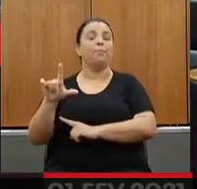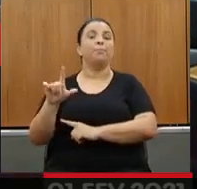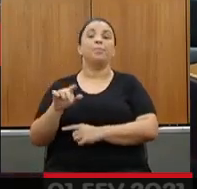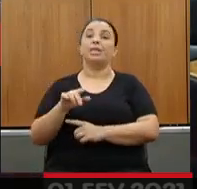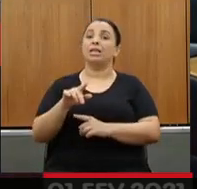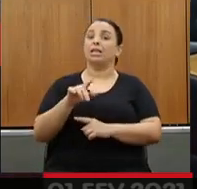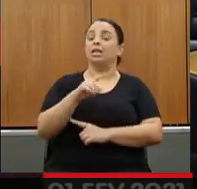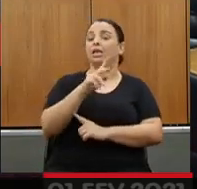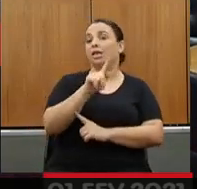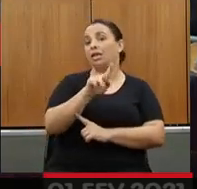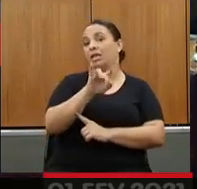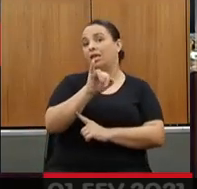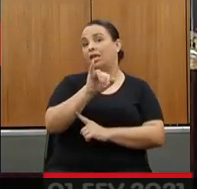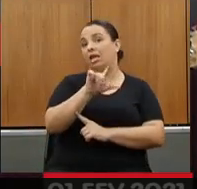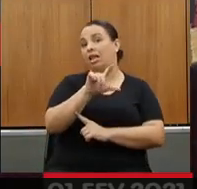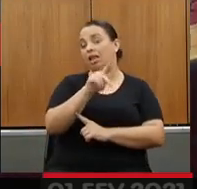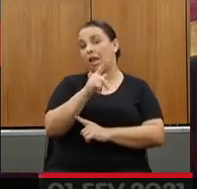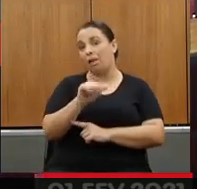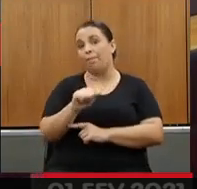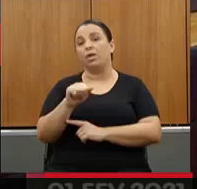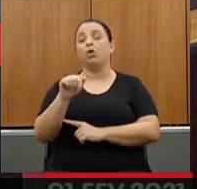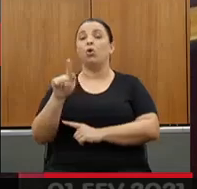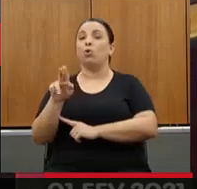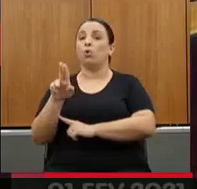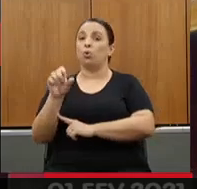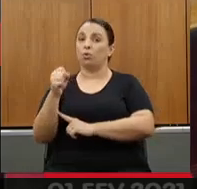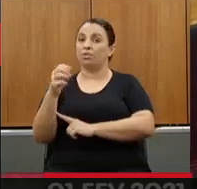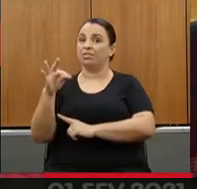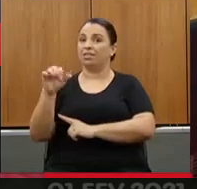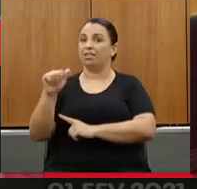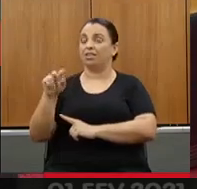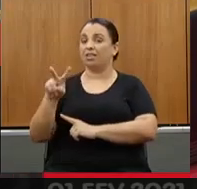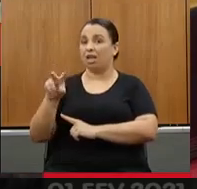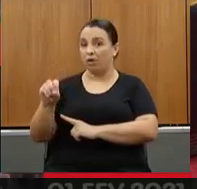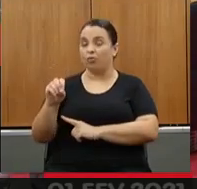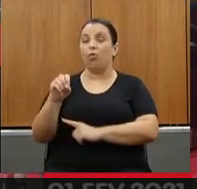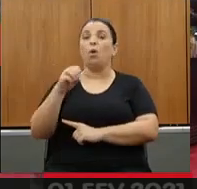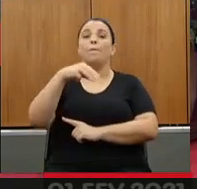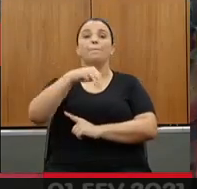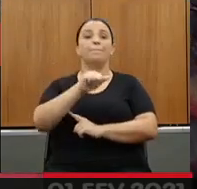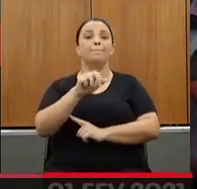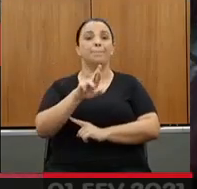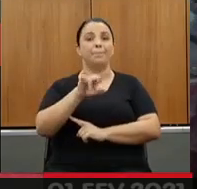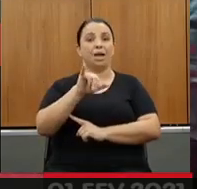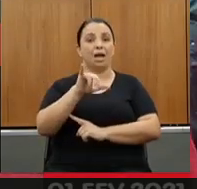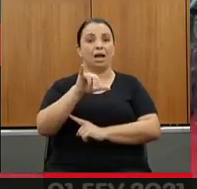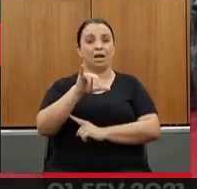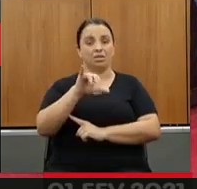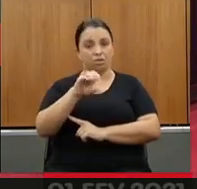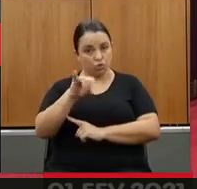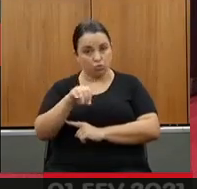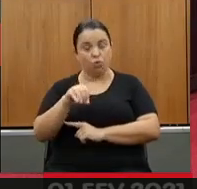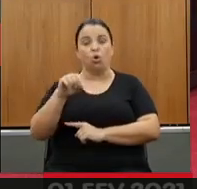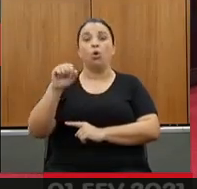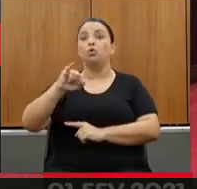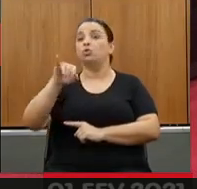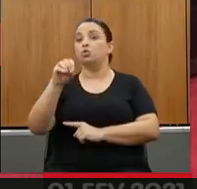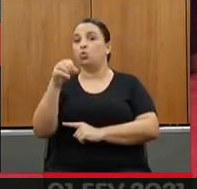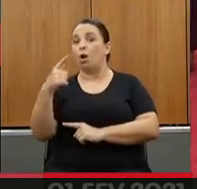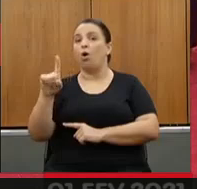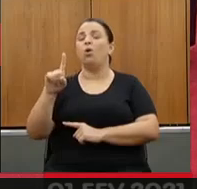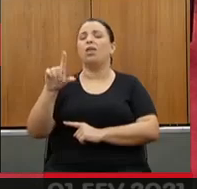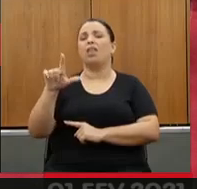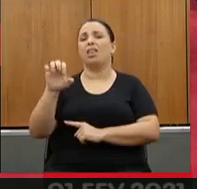Guilherme da Cunha, Gustavo Santana, Inácio Franco, João Leite,